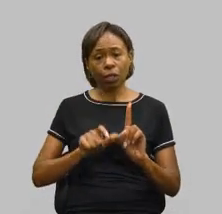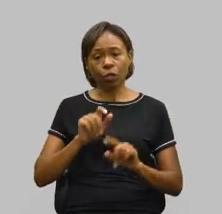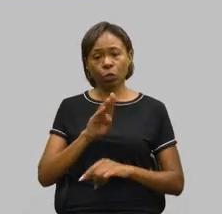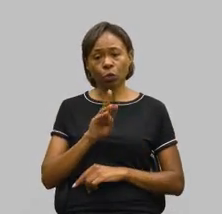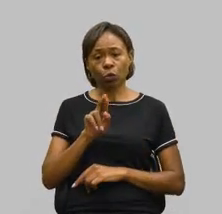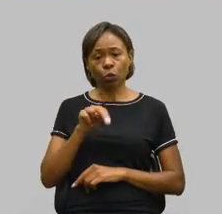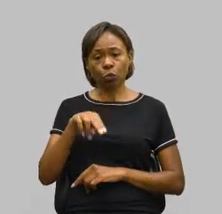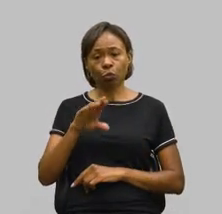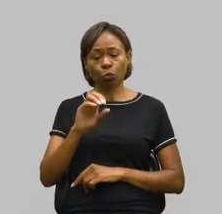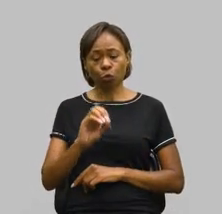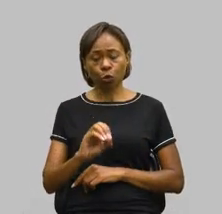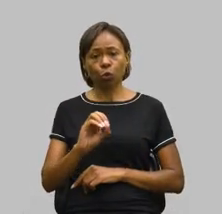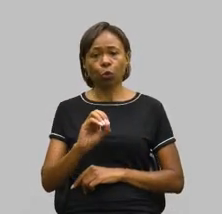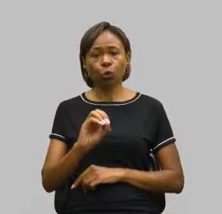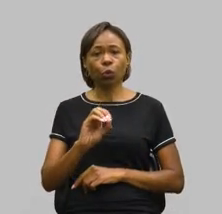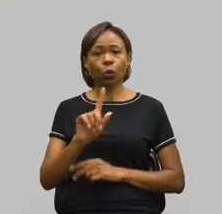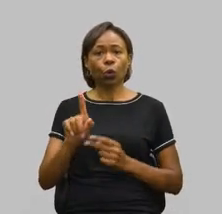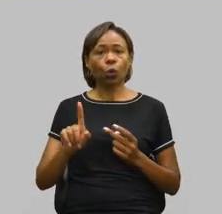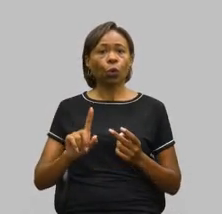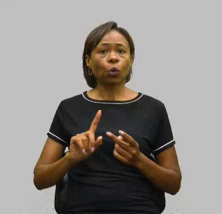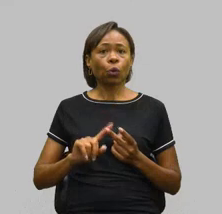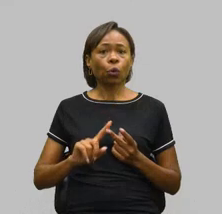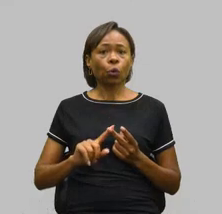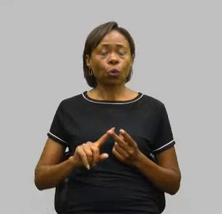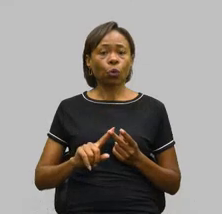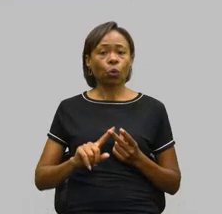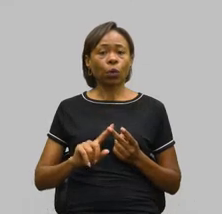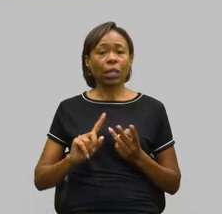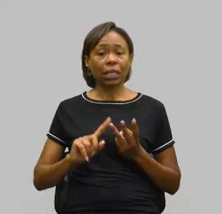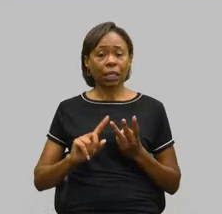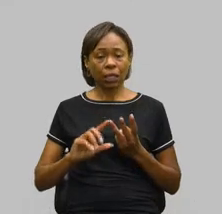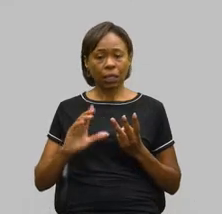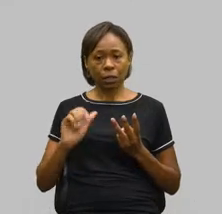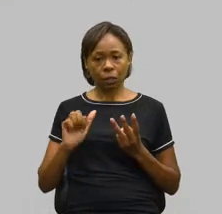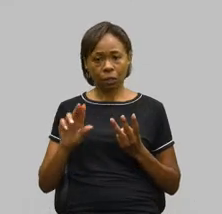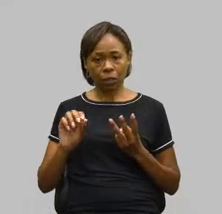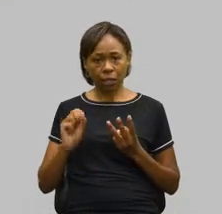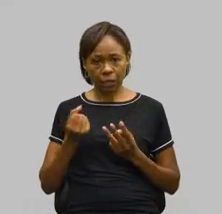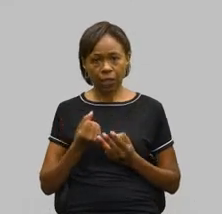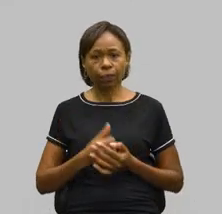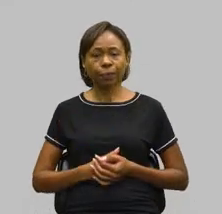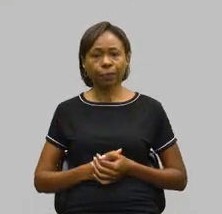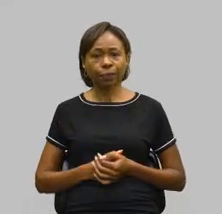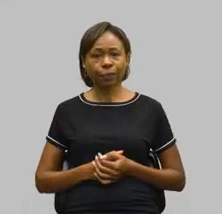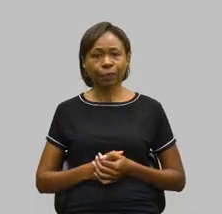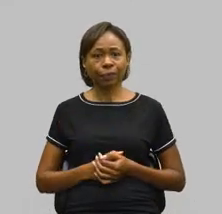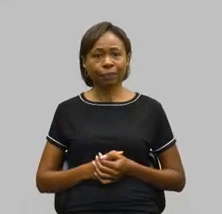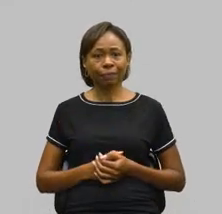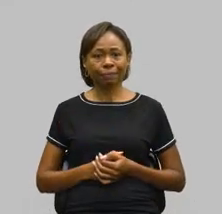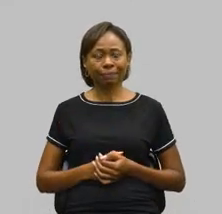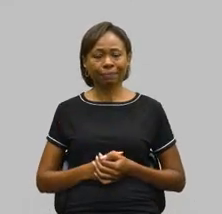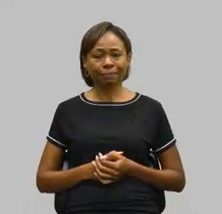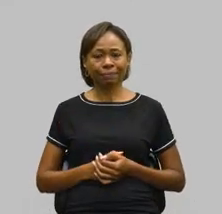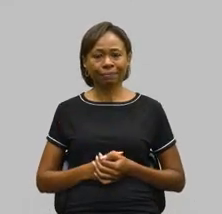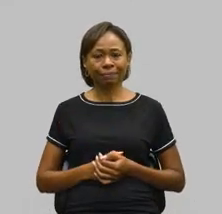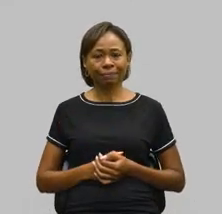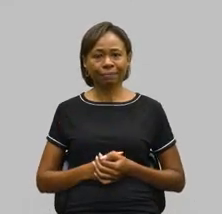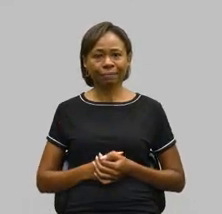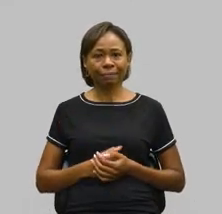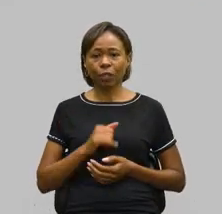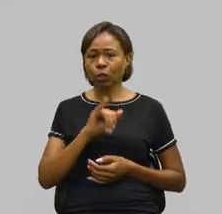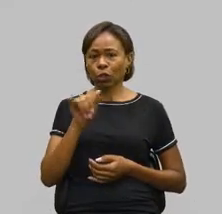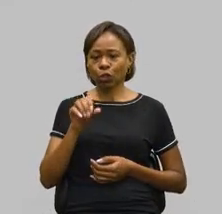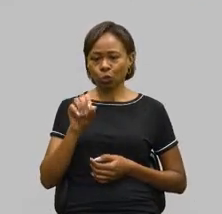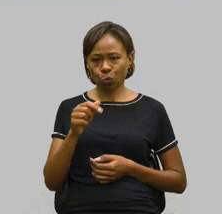Deputado Gil Pereira deputado Carlos Henrique deputada secretária Obrigada Deputado João Júnior